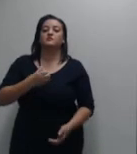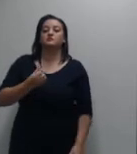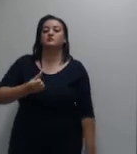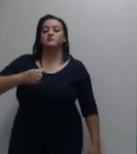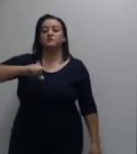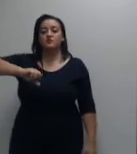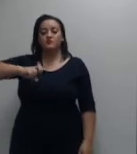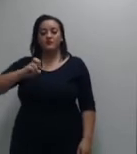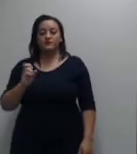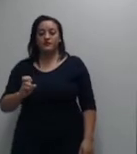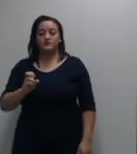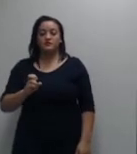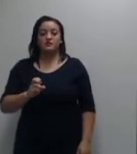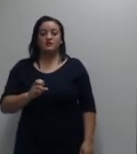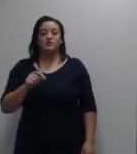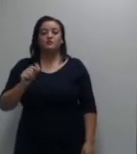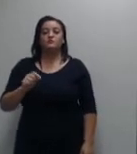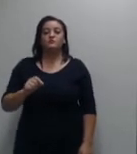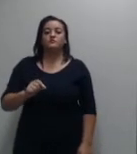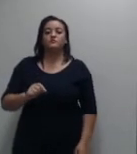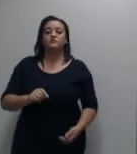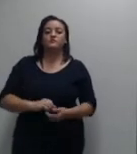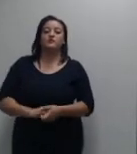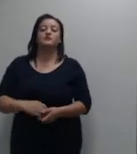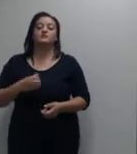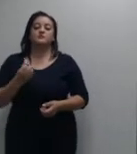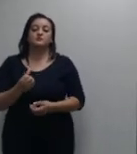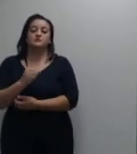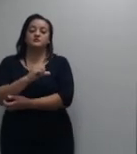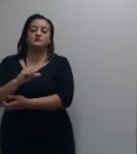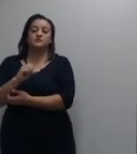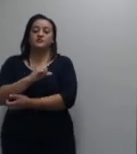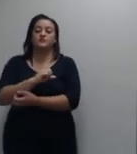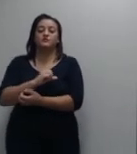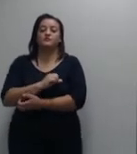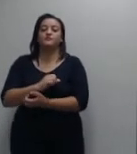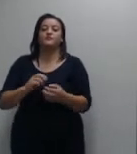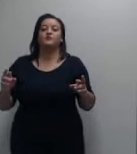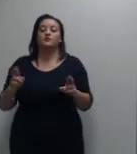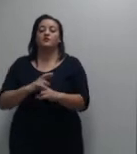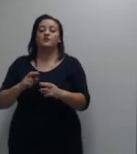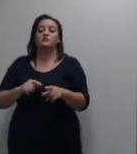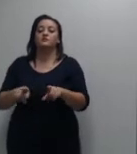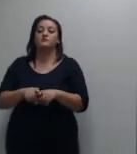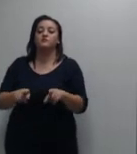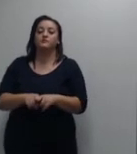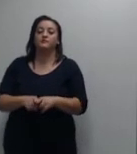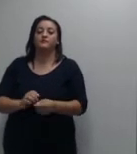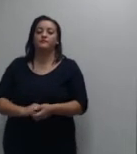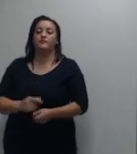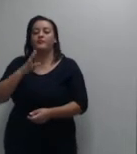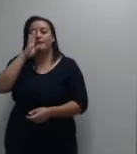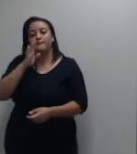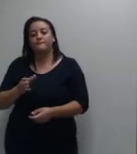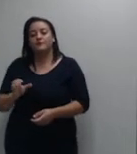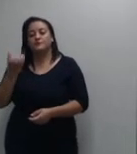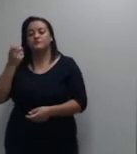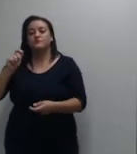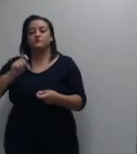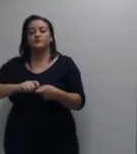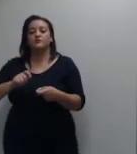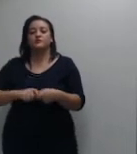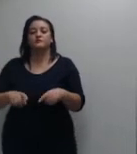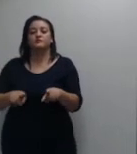695 USC 699 com relação ao mérito da decisão impugnada